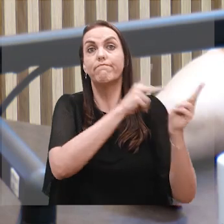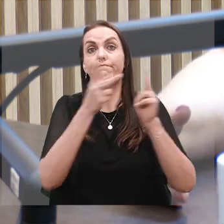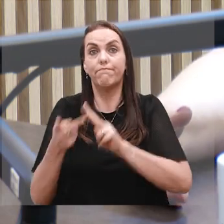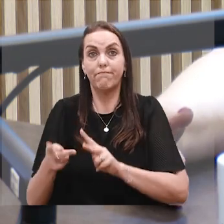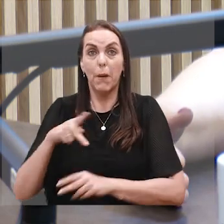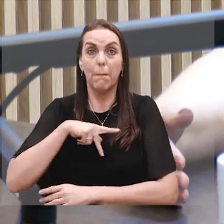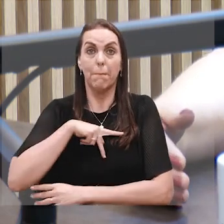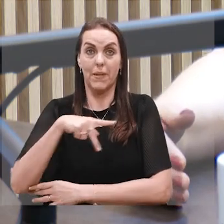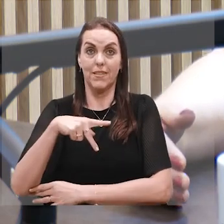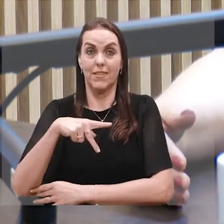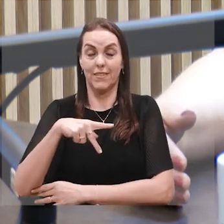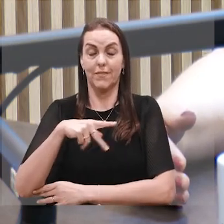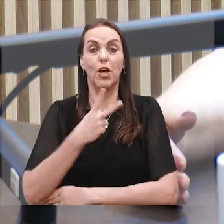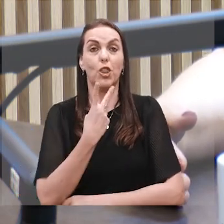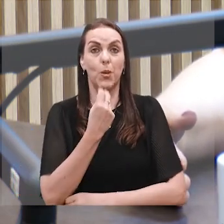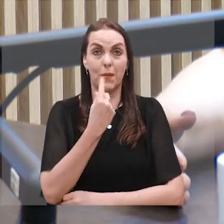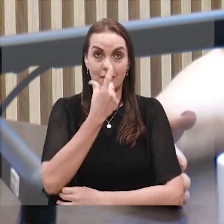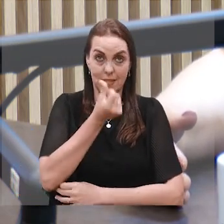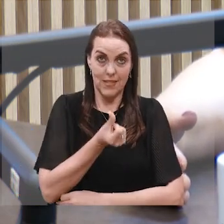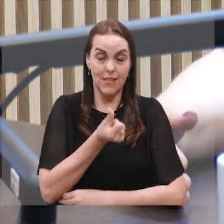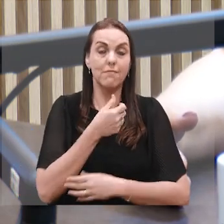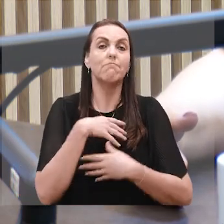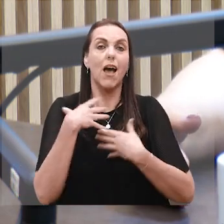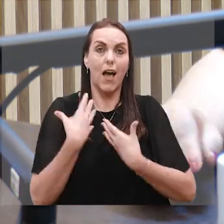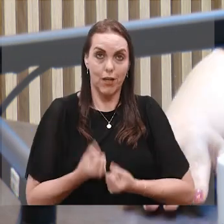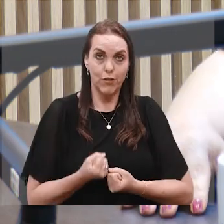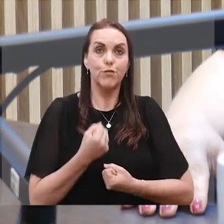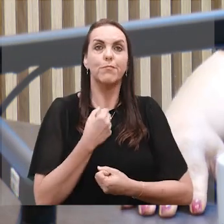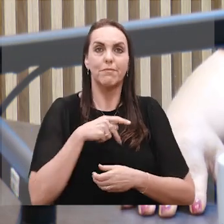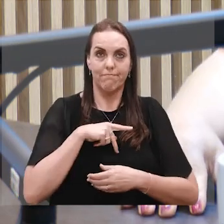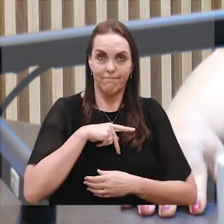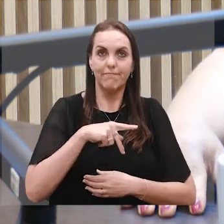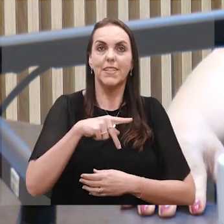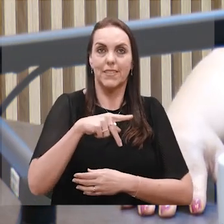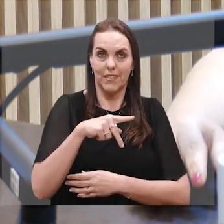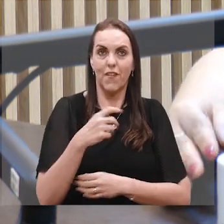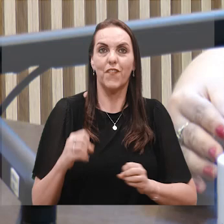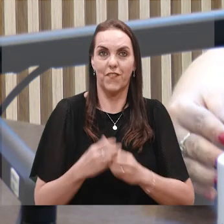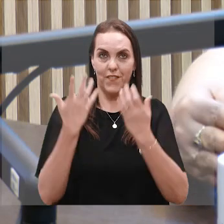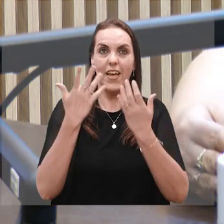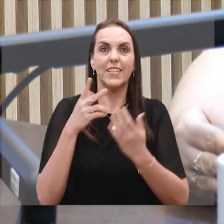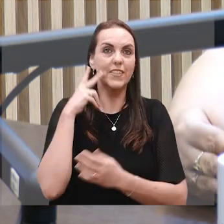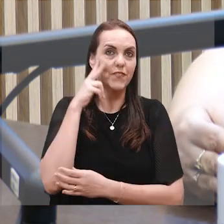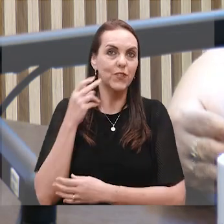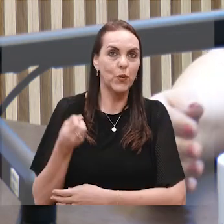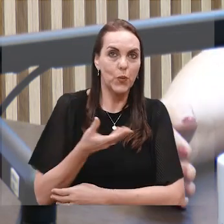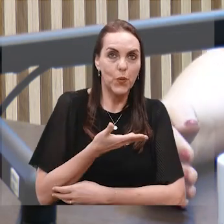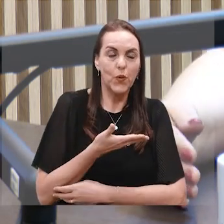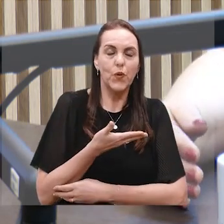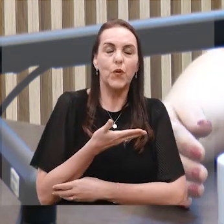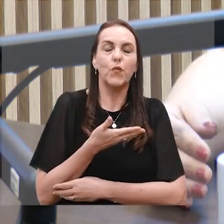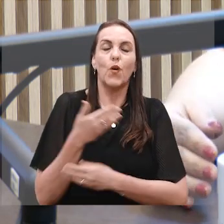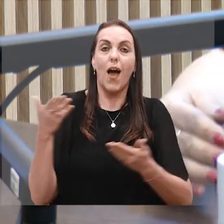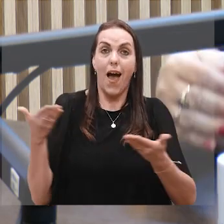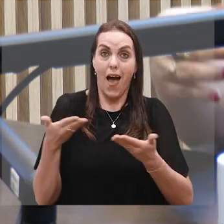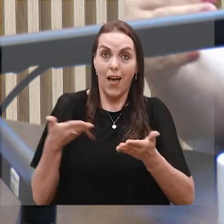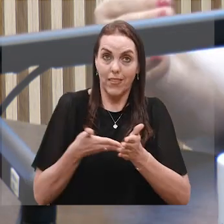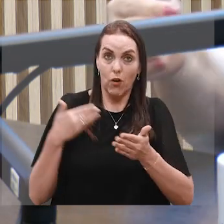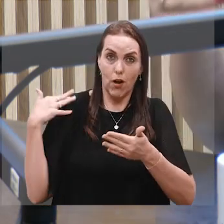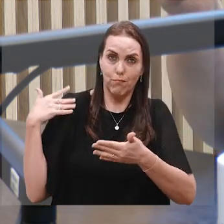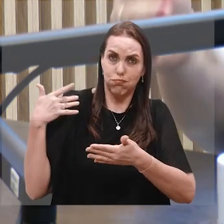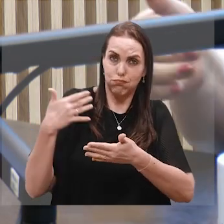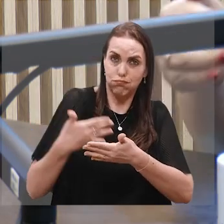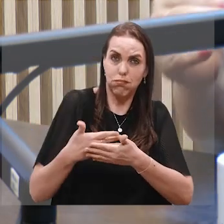Que legal. Então, em 2016, eu assumi a presidência da festa e de lá para cá, a gente só